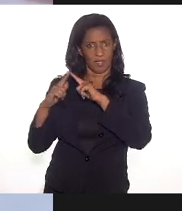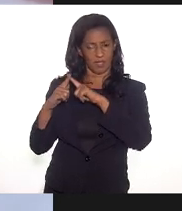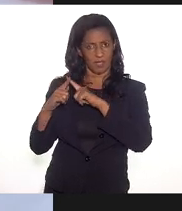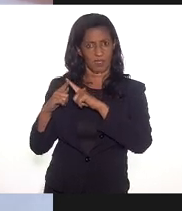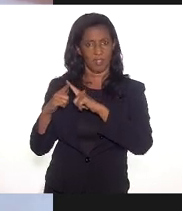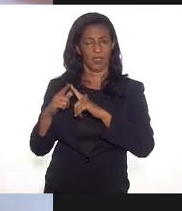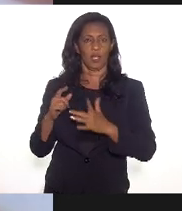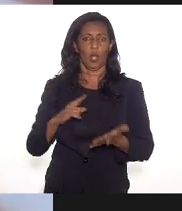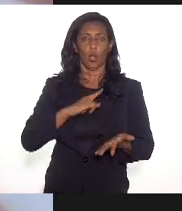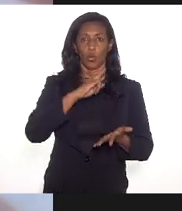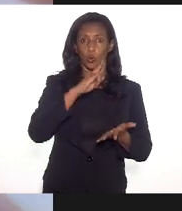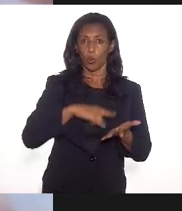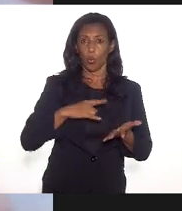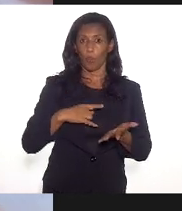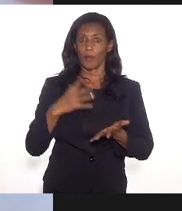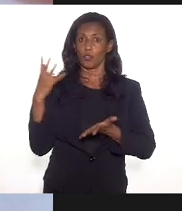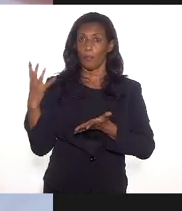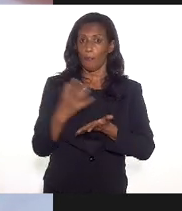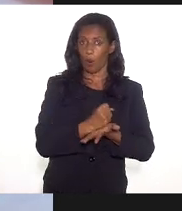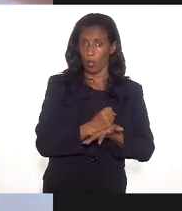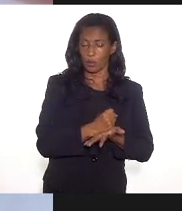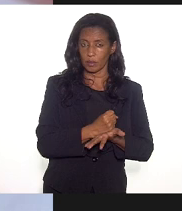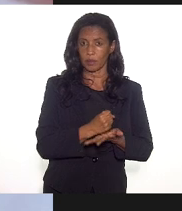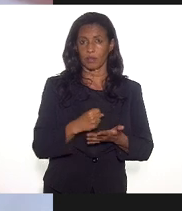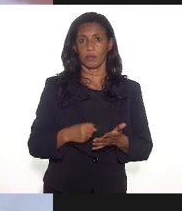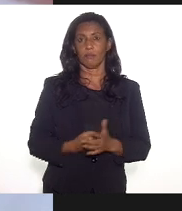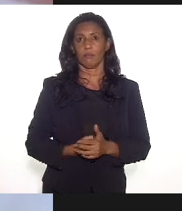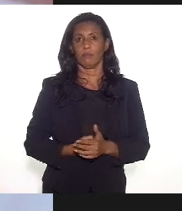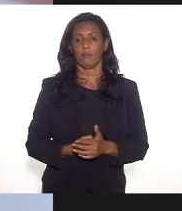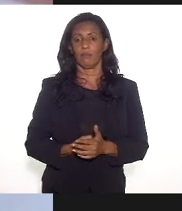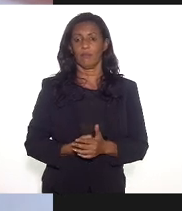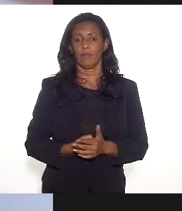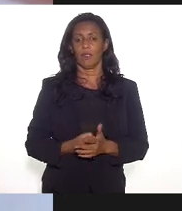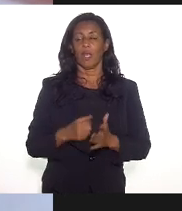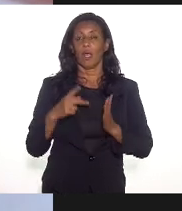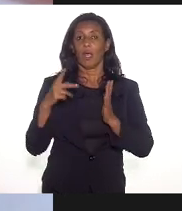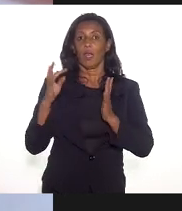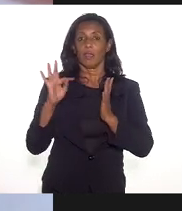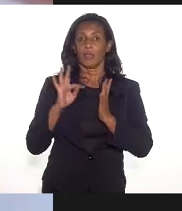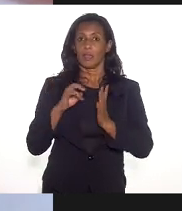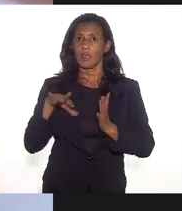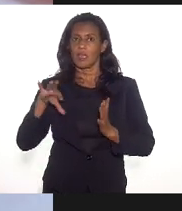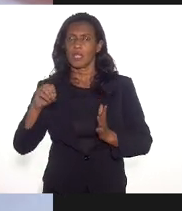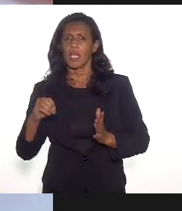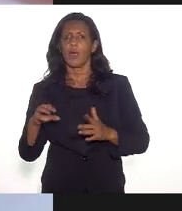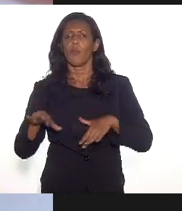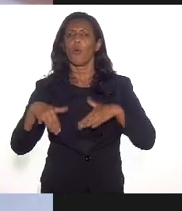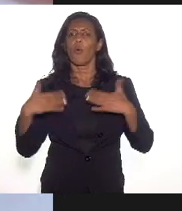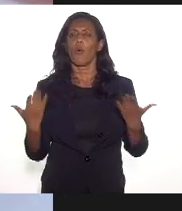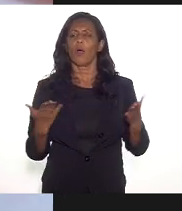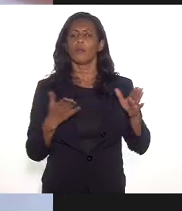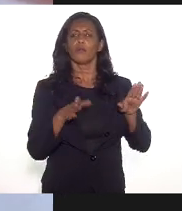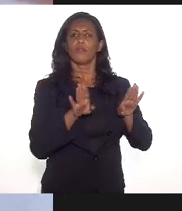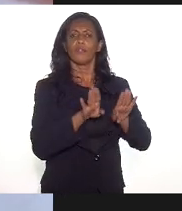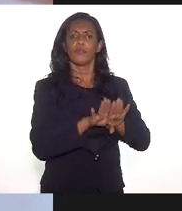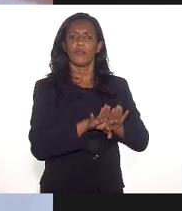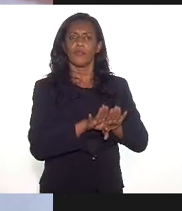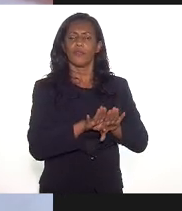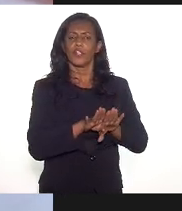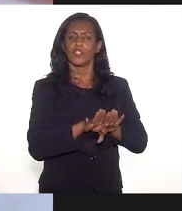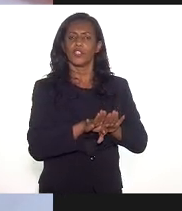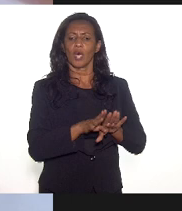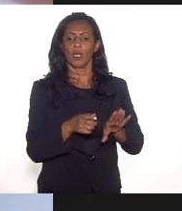de posse do contrato de locação, termo de compromisso contendo informação de quando o imóvel deixará de ser